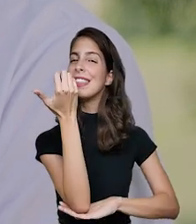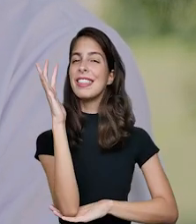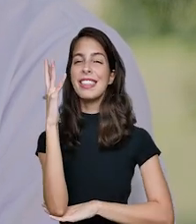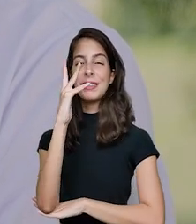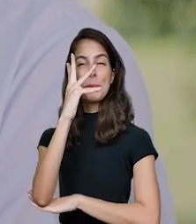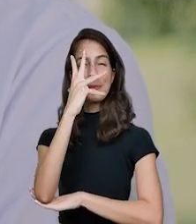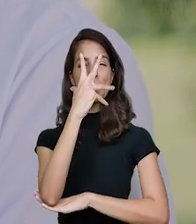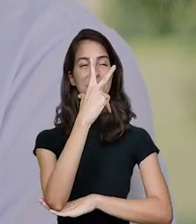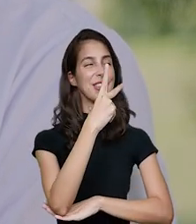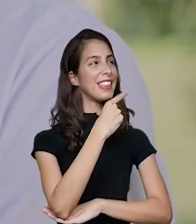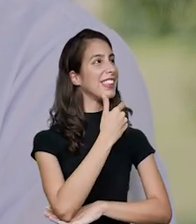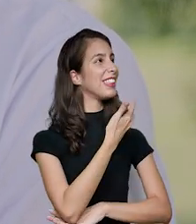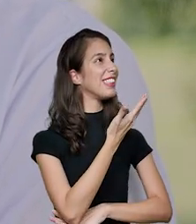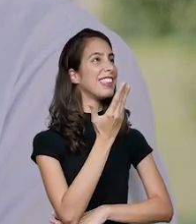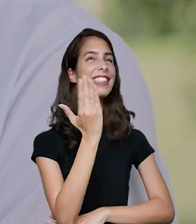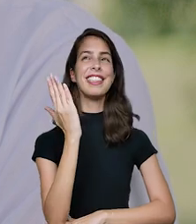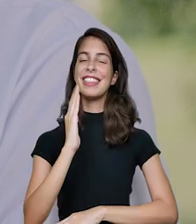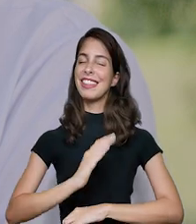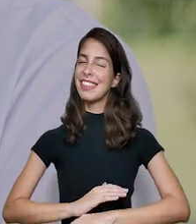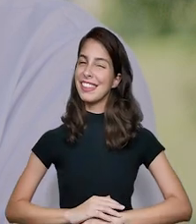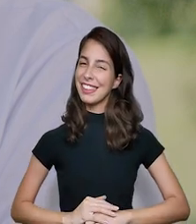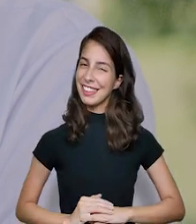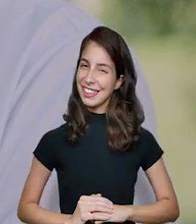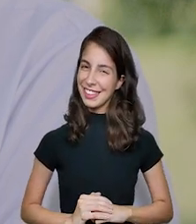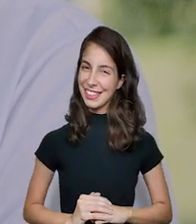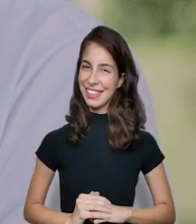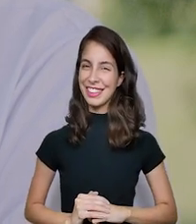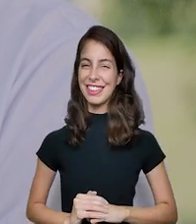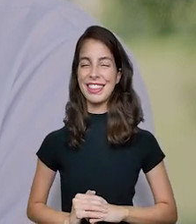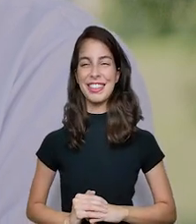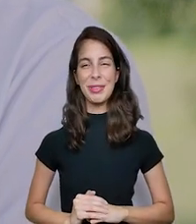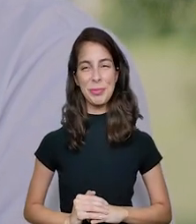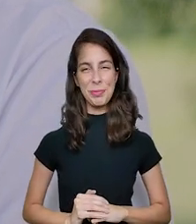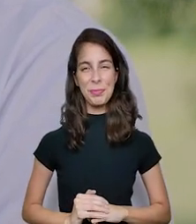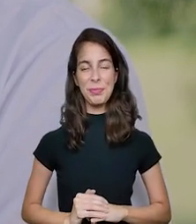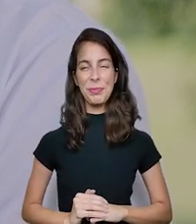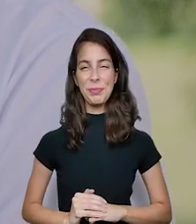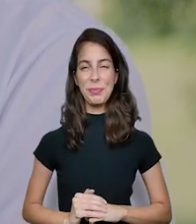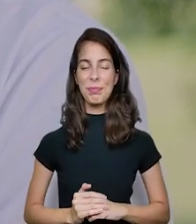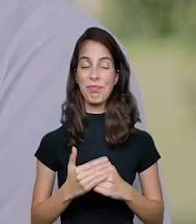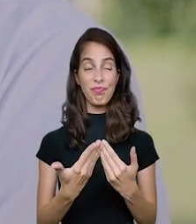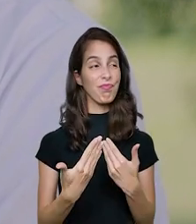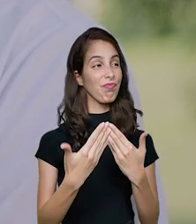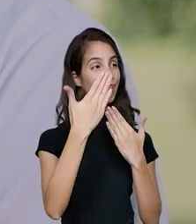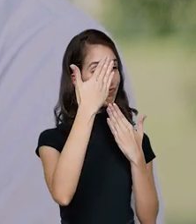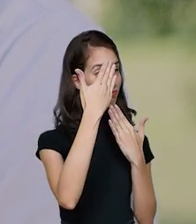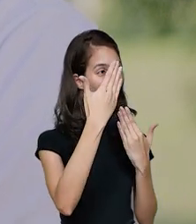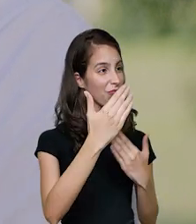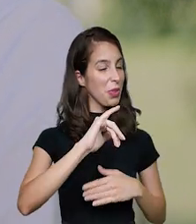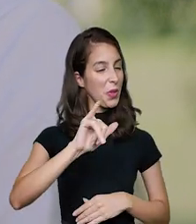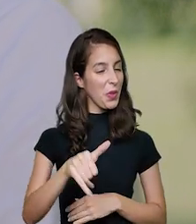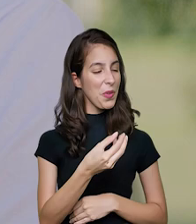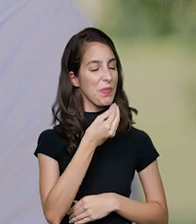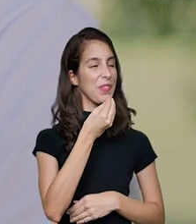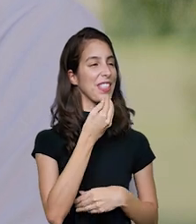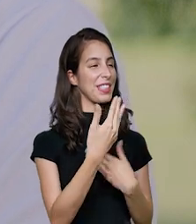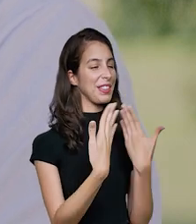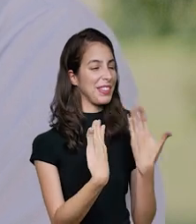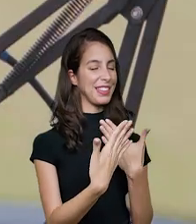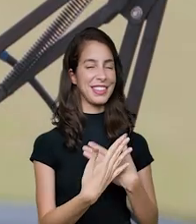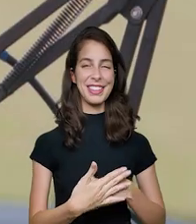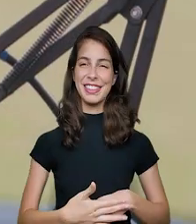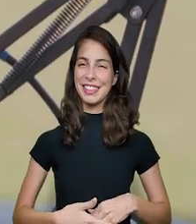muito bonita eh que nós estamos tando eh tendo condições aqui de de contemplar então agradecido aí pela oportunidade poder